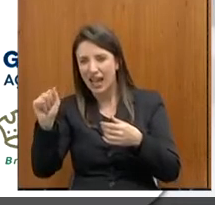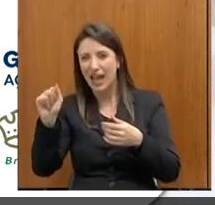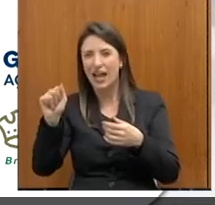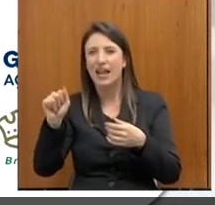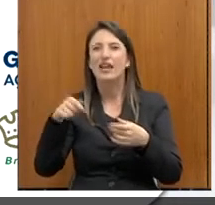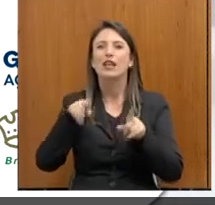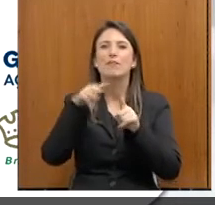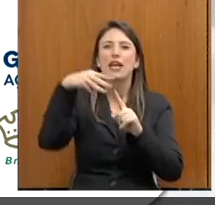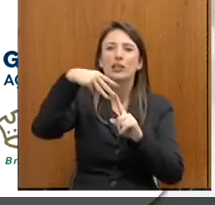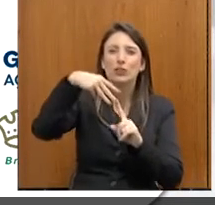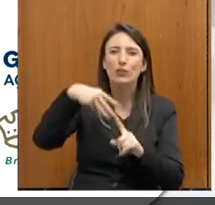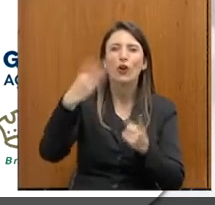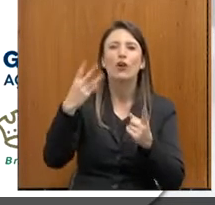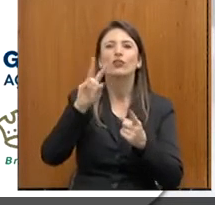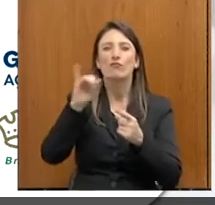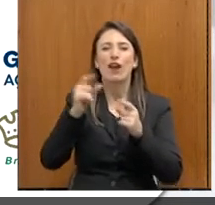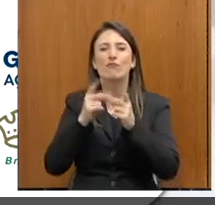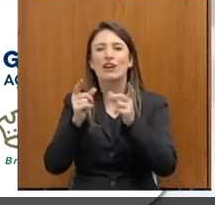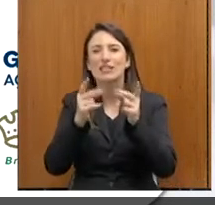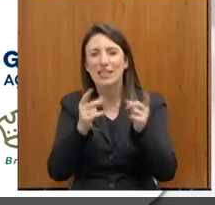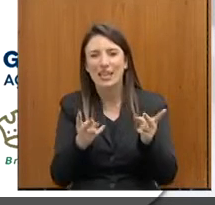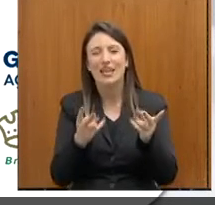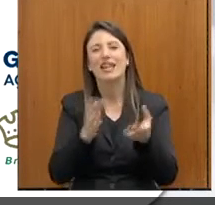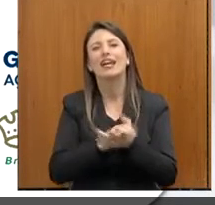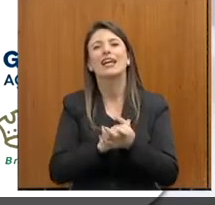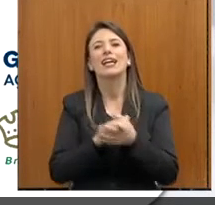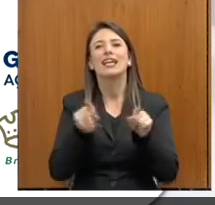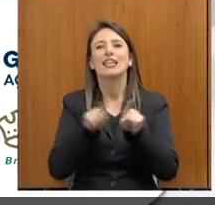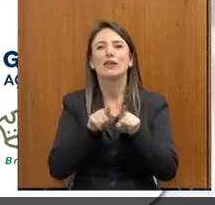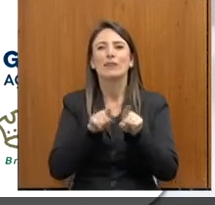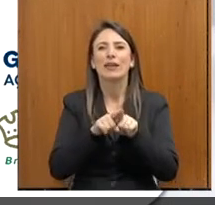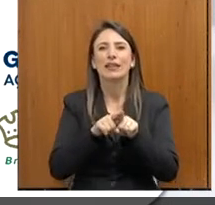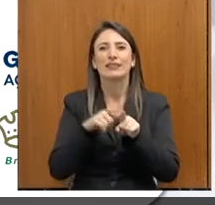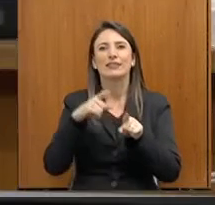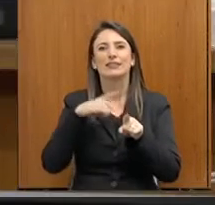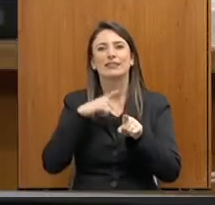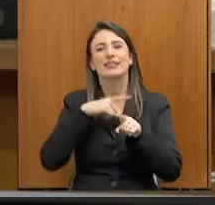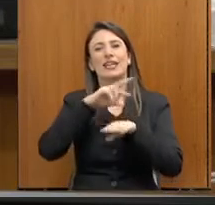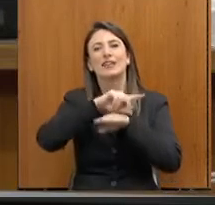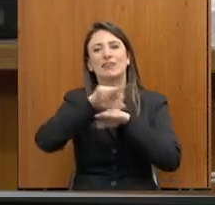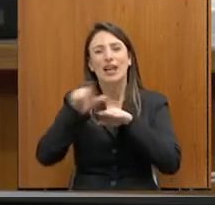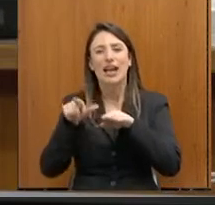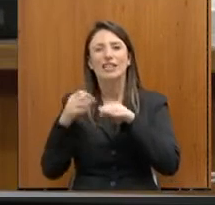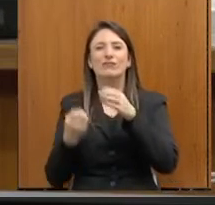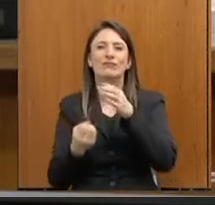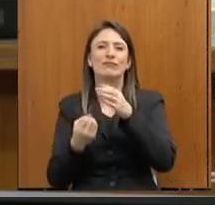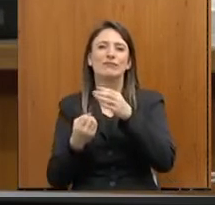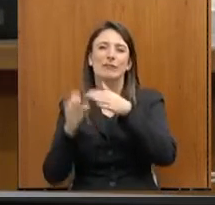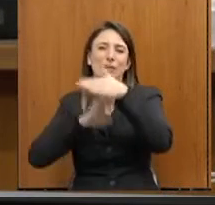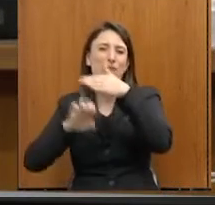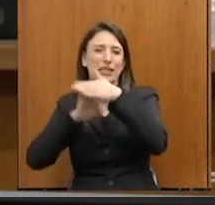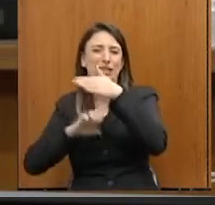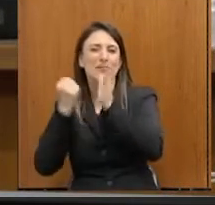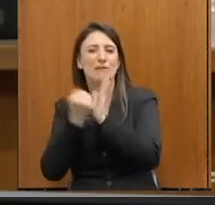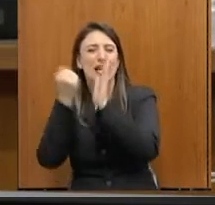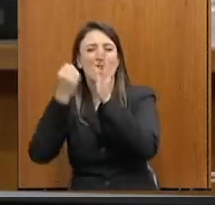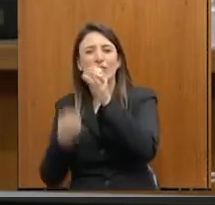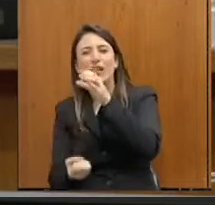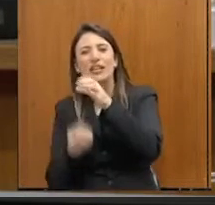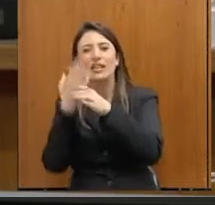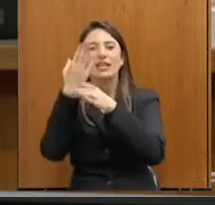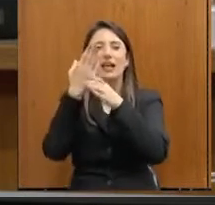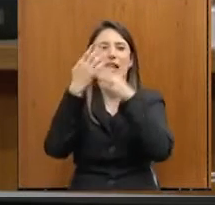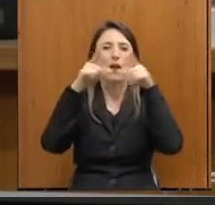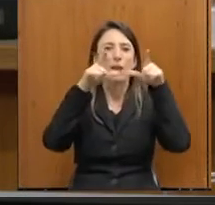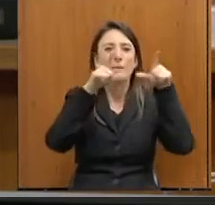McDonald's e Burger King amerisolar que vai produzir placas é para essa é